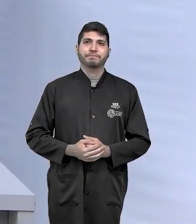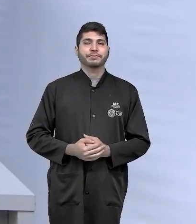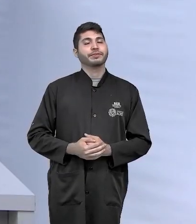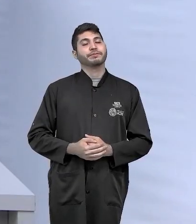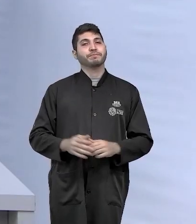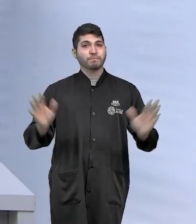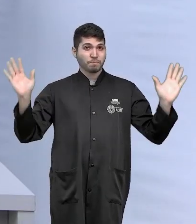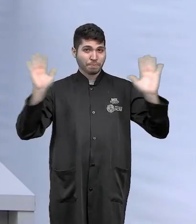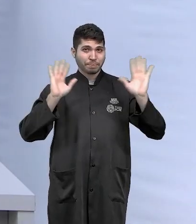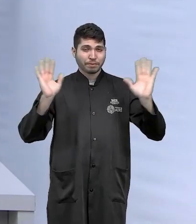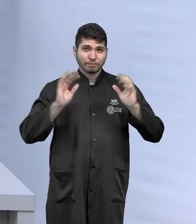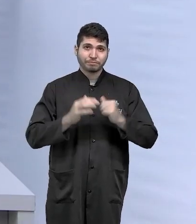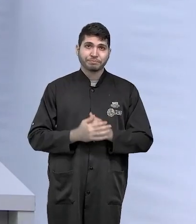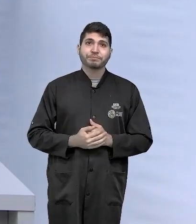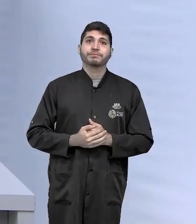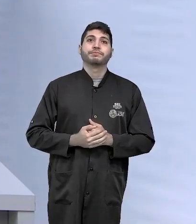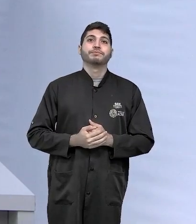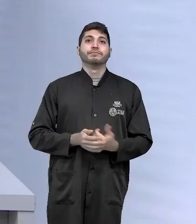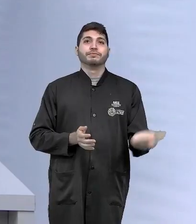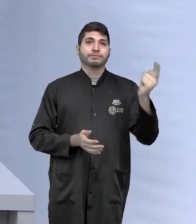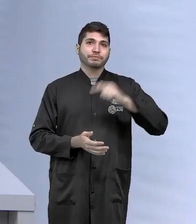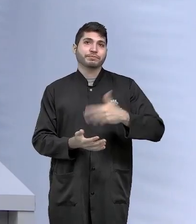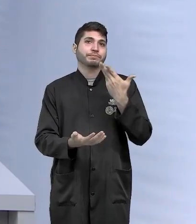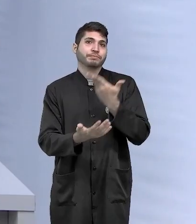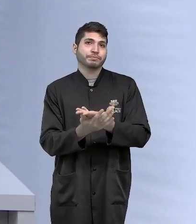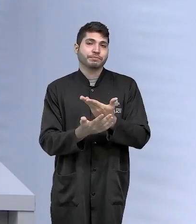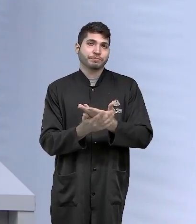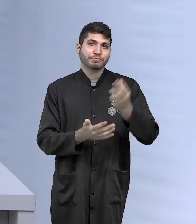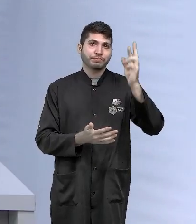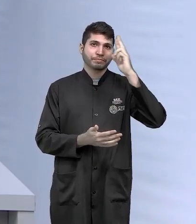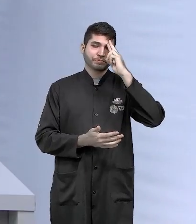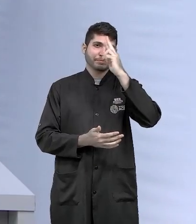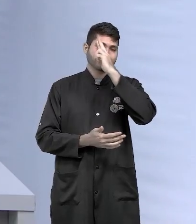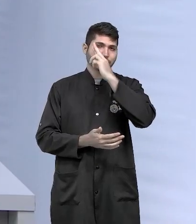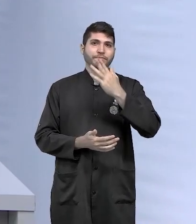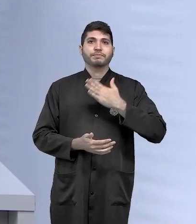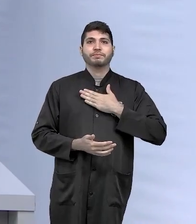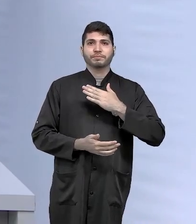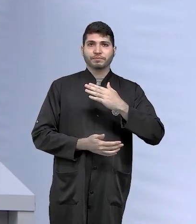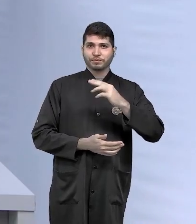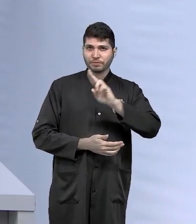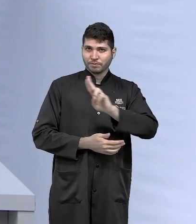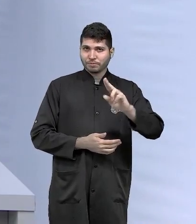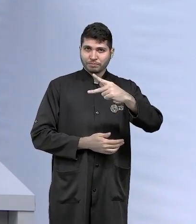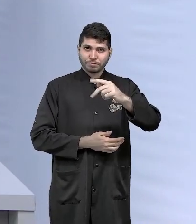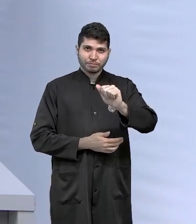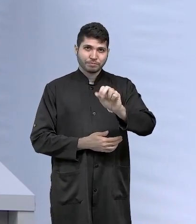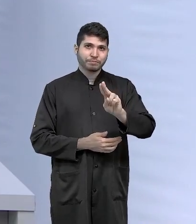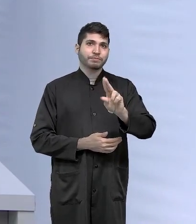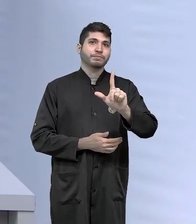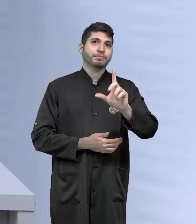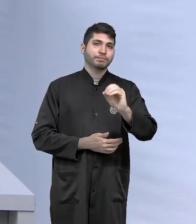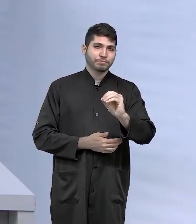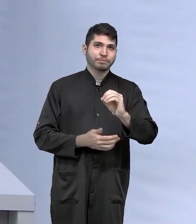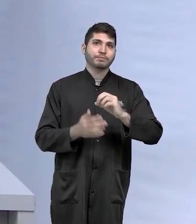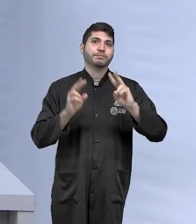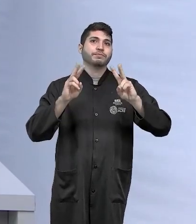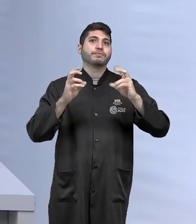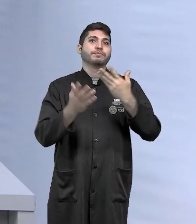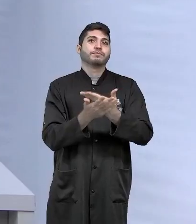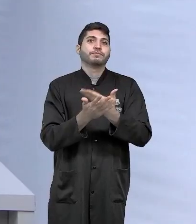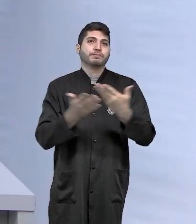Fala galera, estou aqui para mais uma aula de História. Meu nome é Paulo Mário e o tema da nossa aula de hoje é